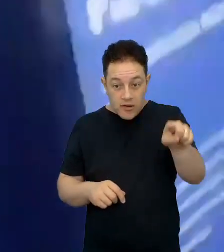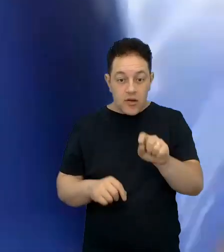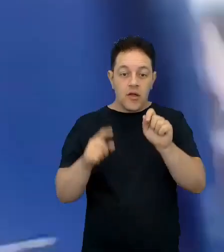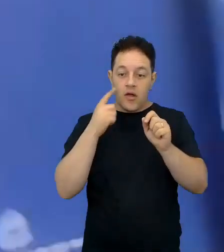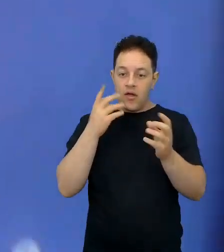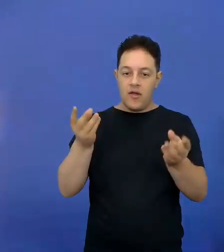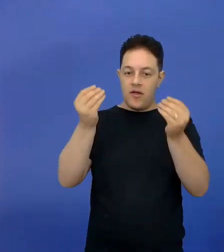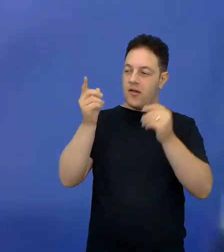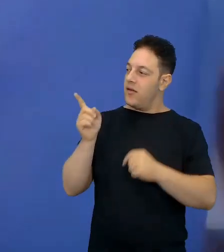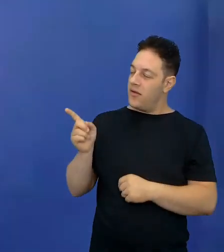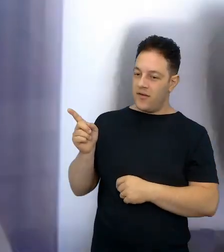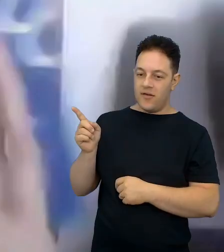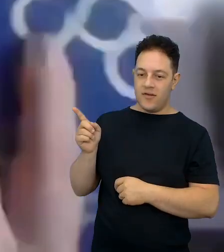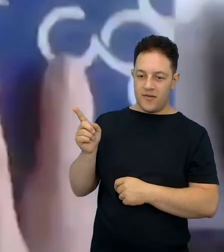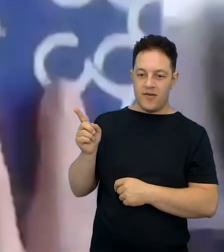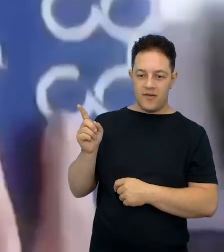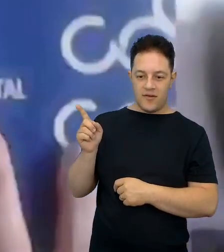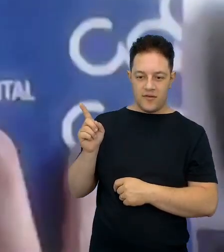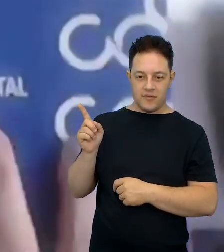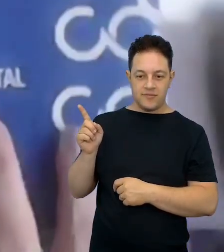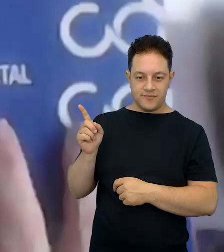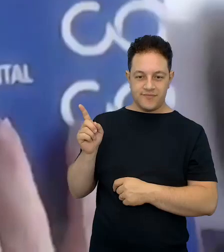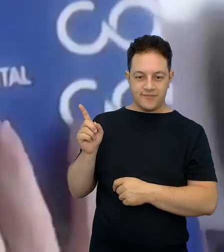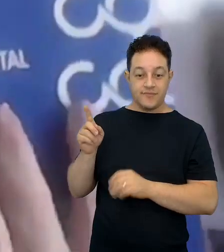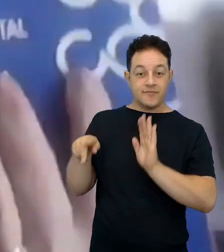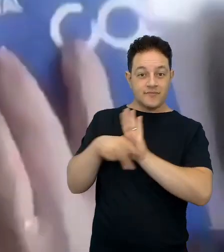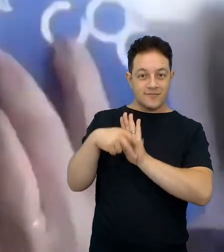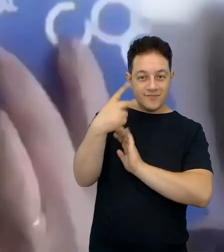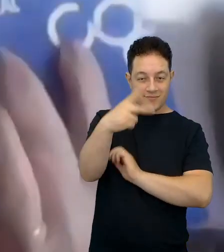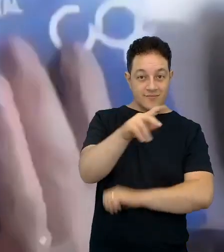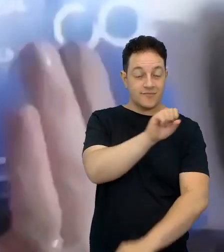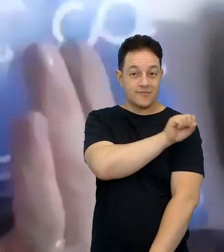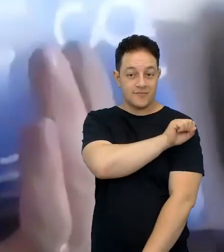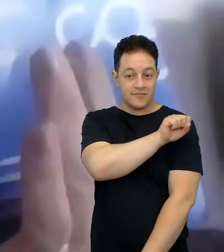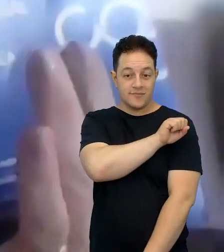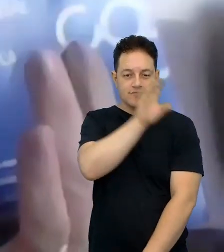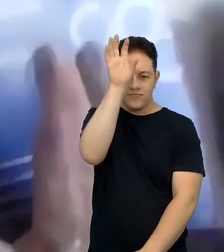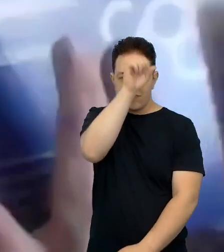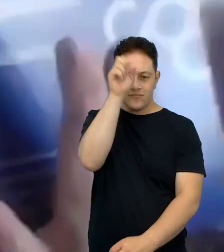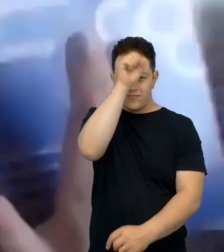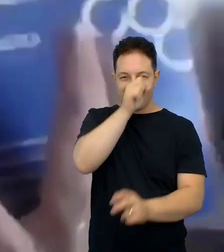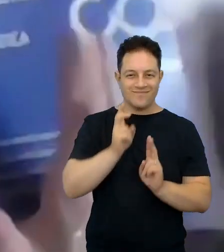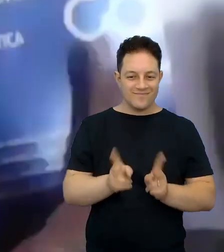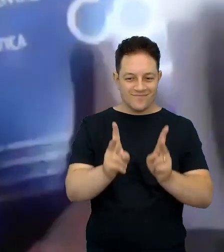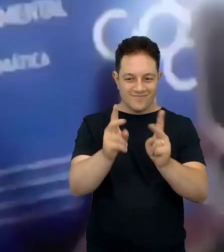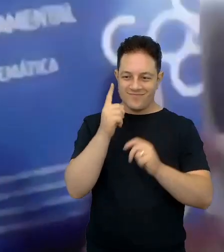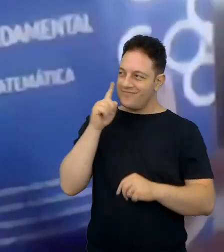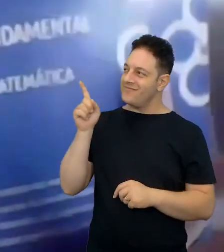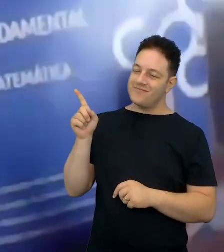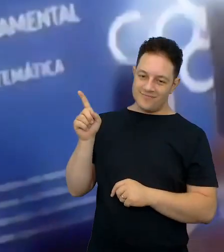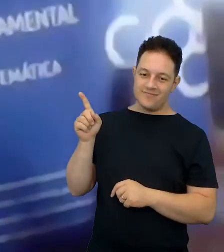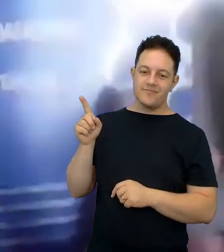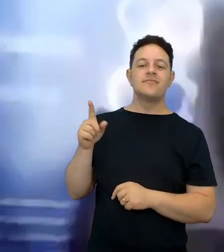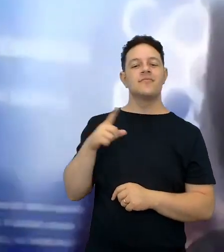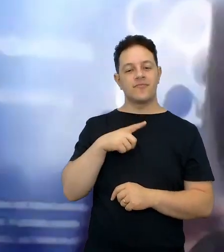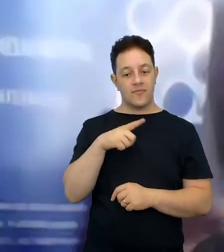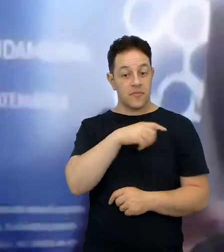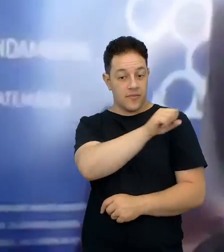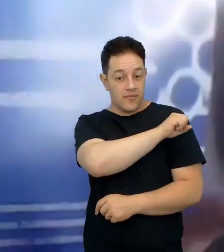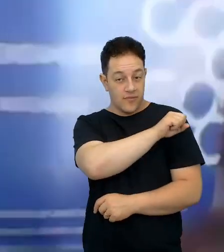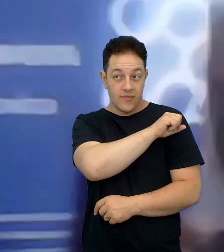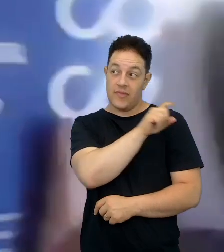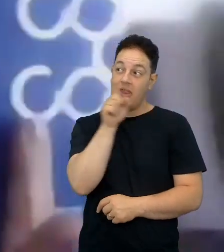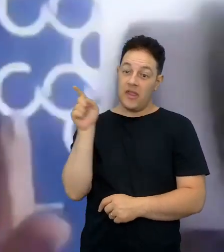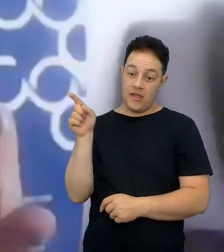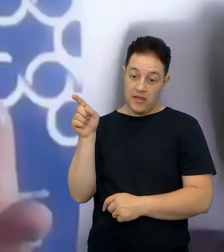ó, pessoal, o material do Aprender Sempre do 8º ano, tá vendo? A gente tem de todos os anos. Esse